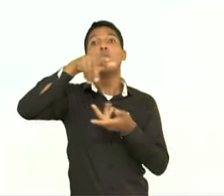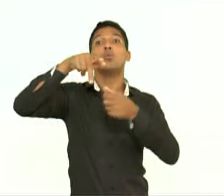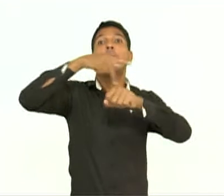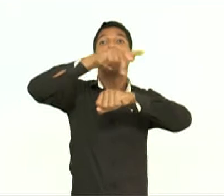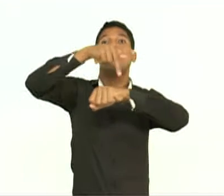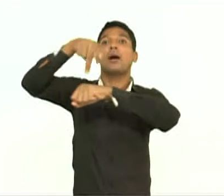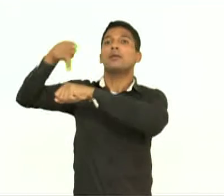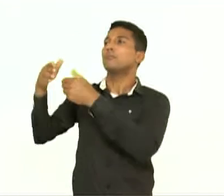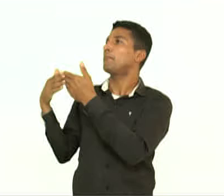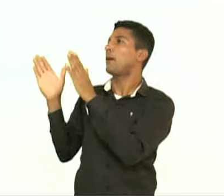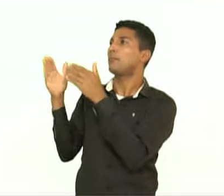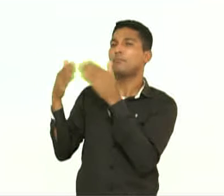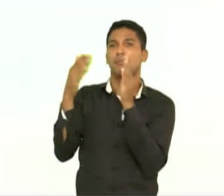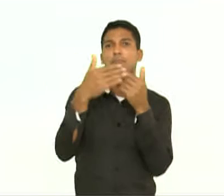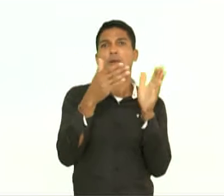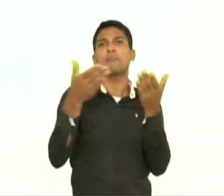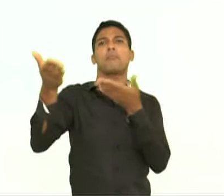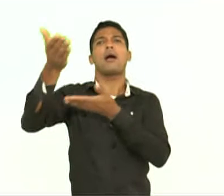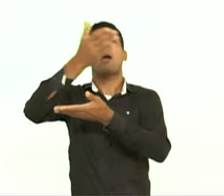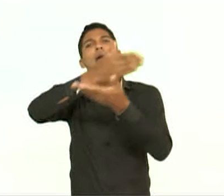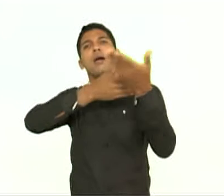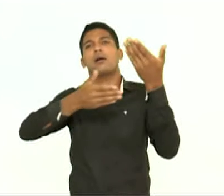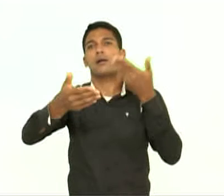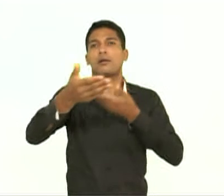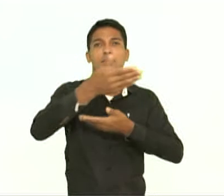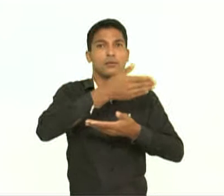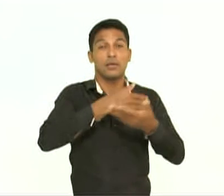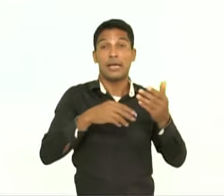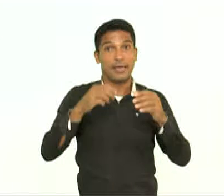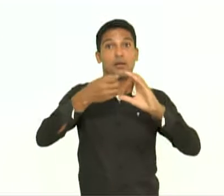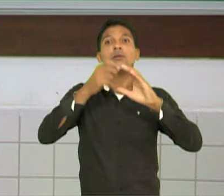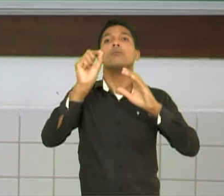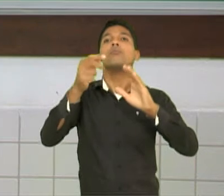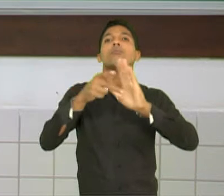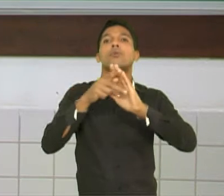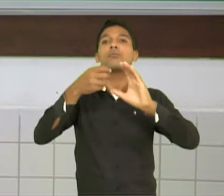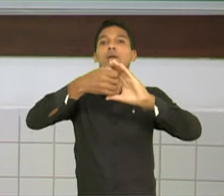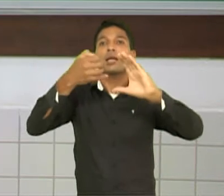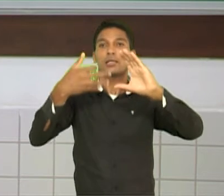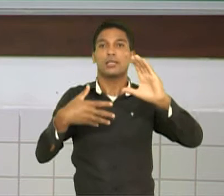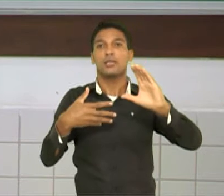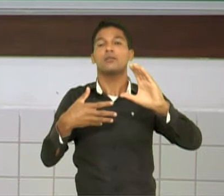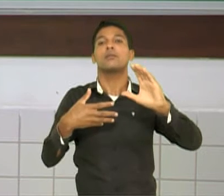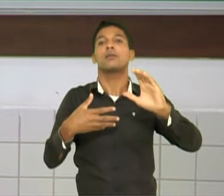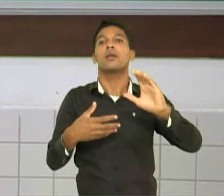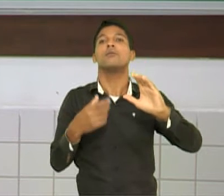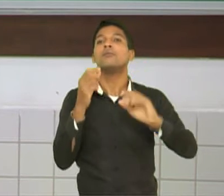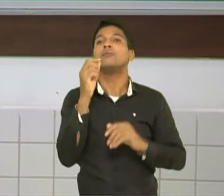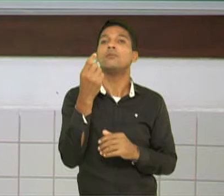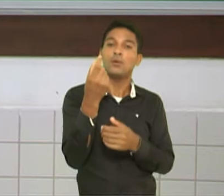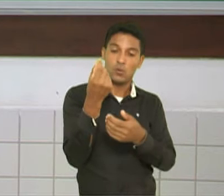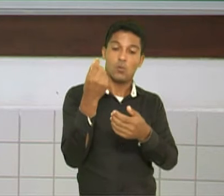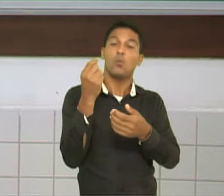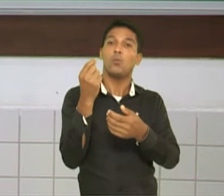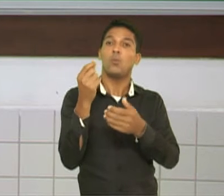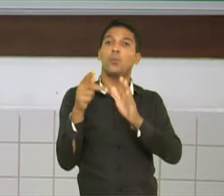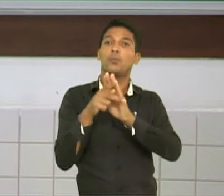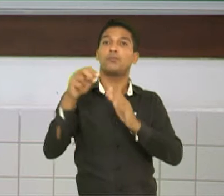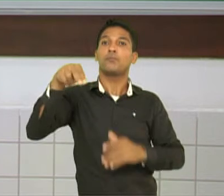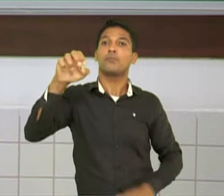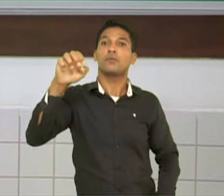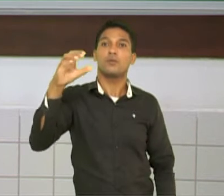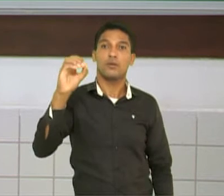do neoliberalismo. E o equilíbrio do orçamento público, a ideia de que o país, o Estado, só deve gastar aquilo que arrecada com